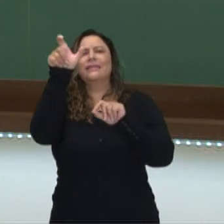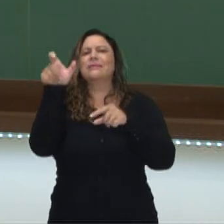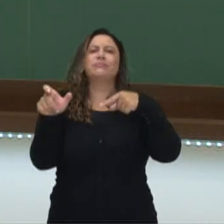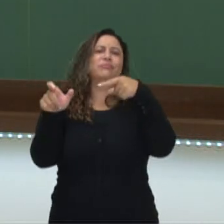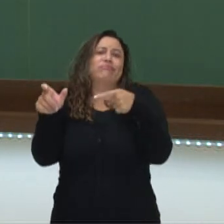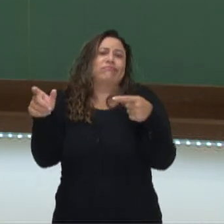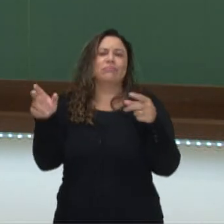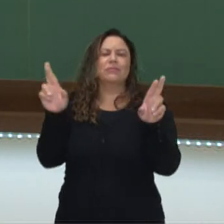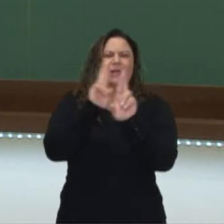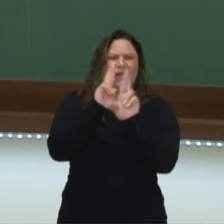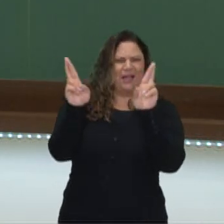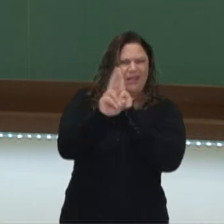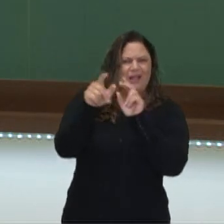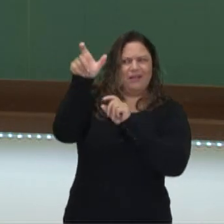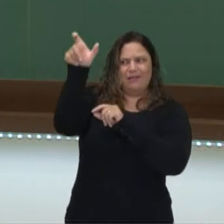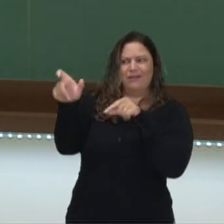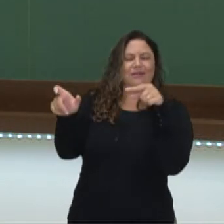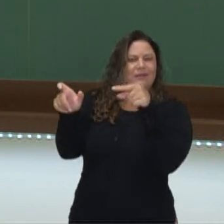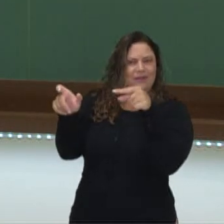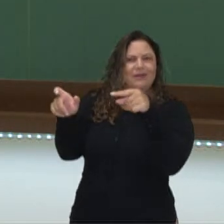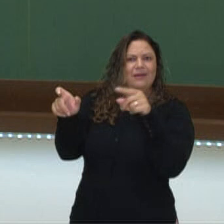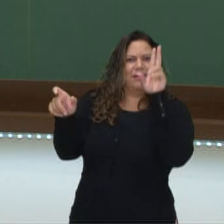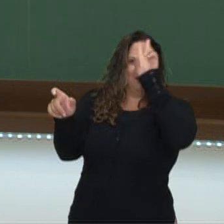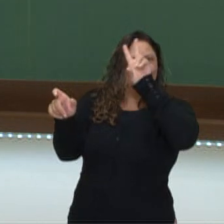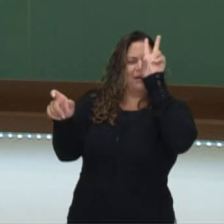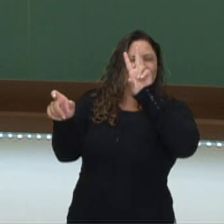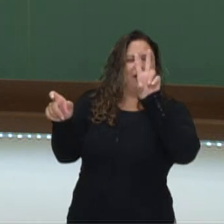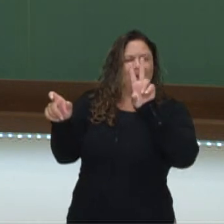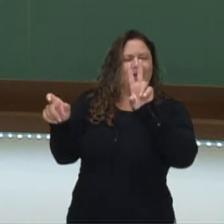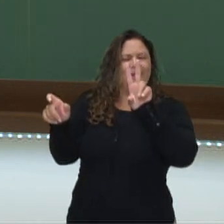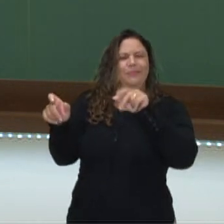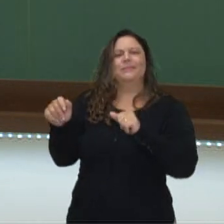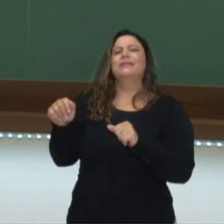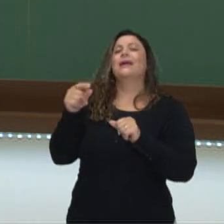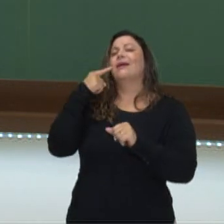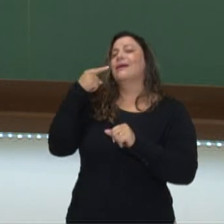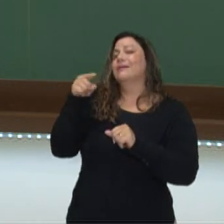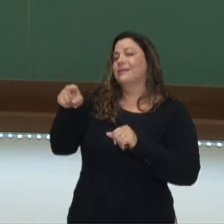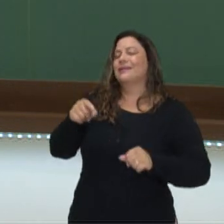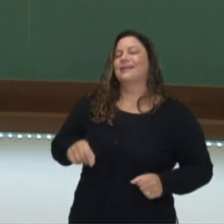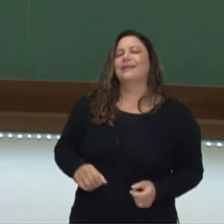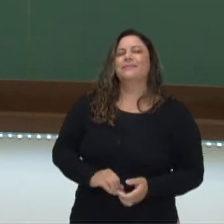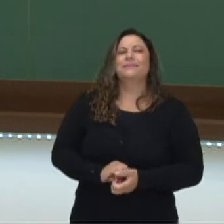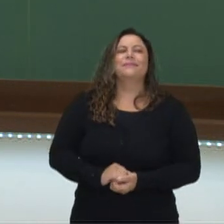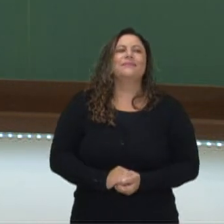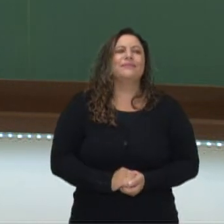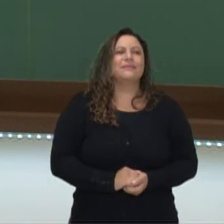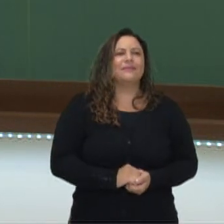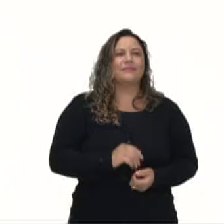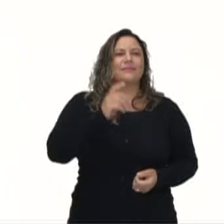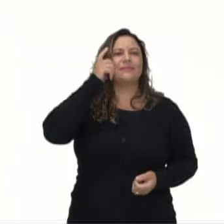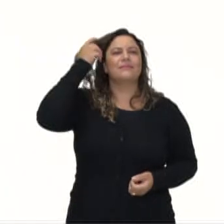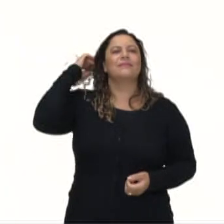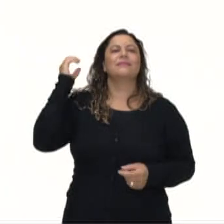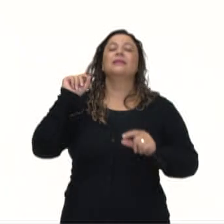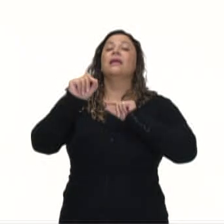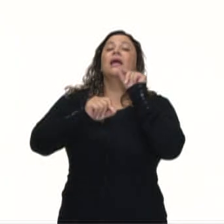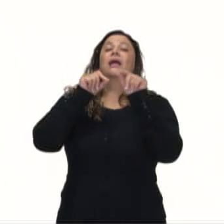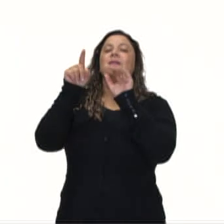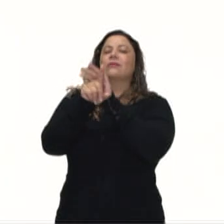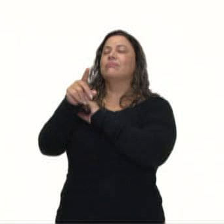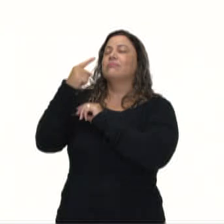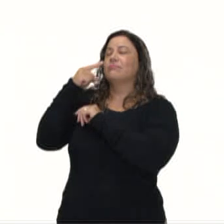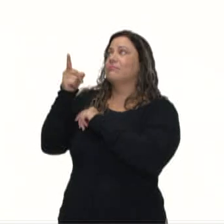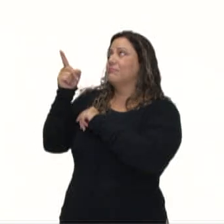Conseguiram relacionar quem é ele? Talvez você não lembre o nome, mas a gente já vai falar quem é ele, tá? Então, what is this